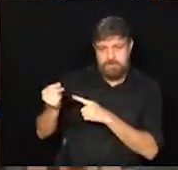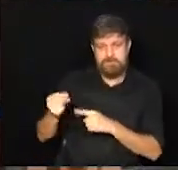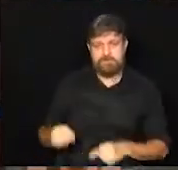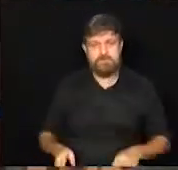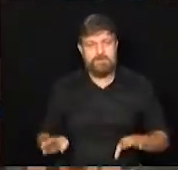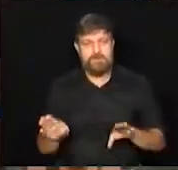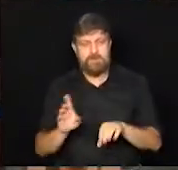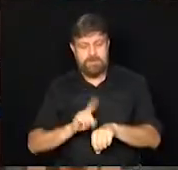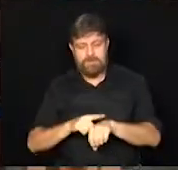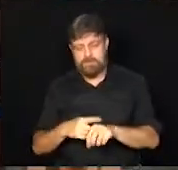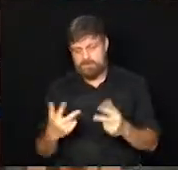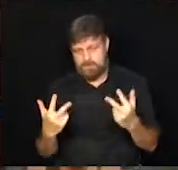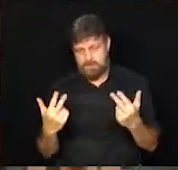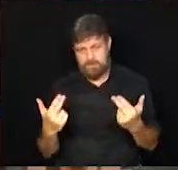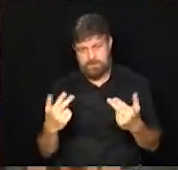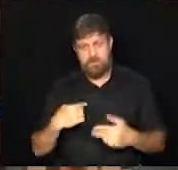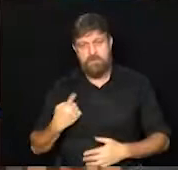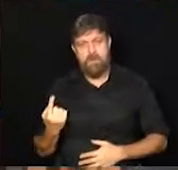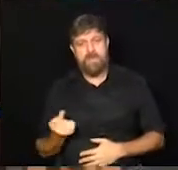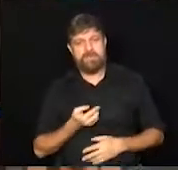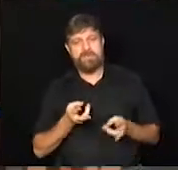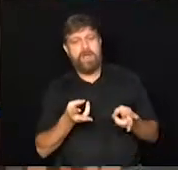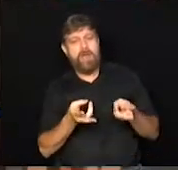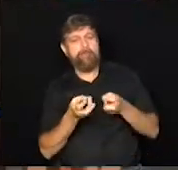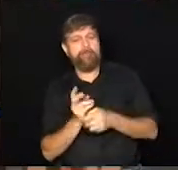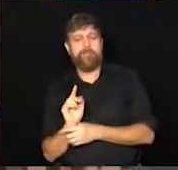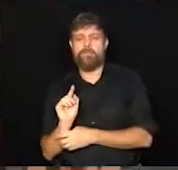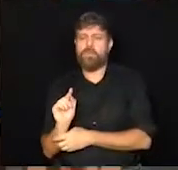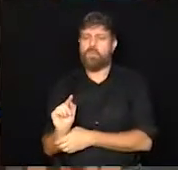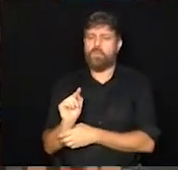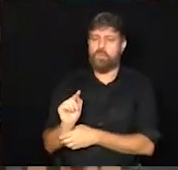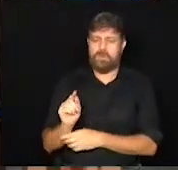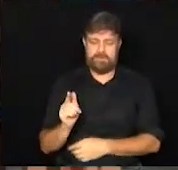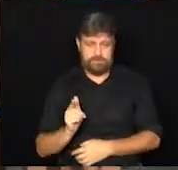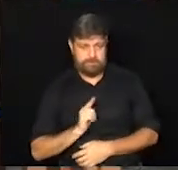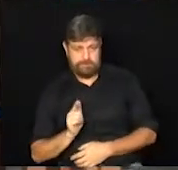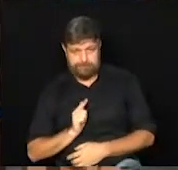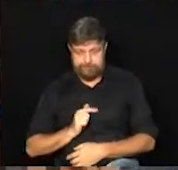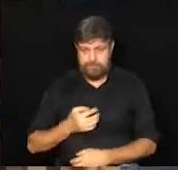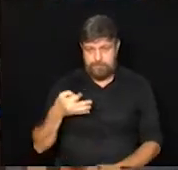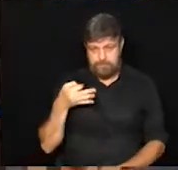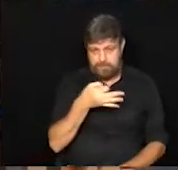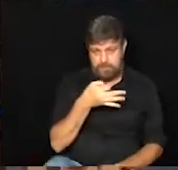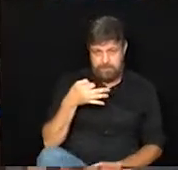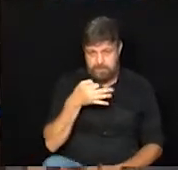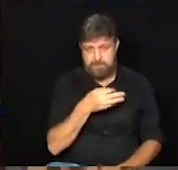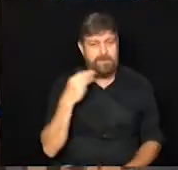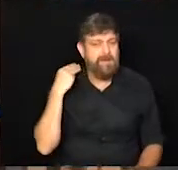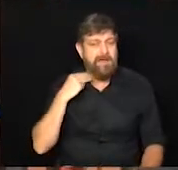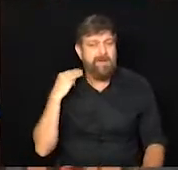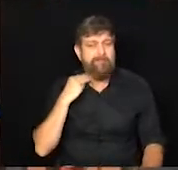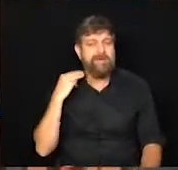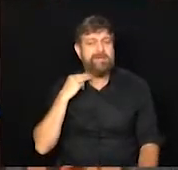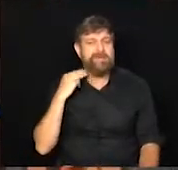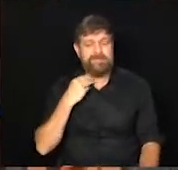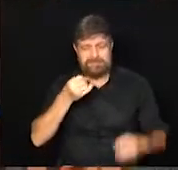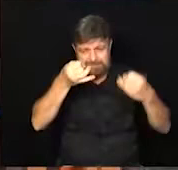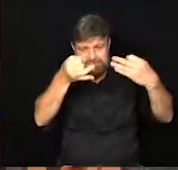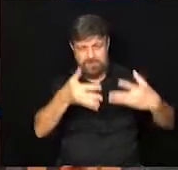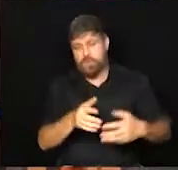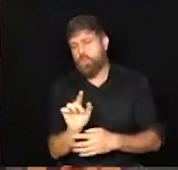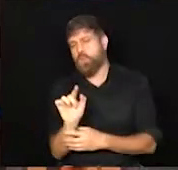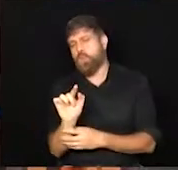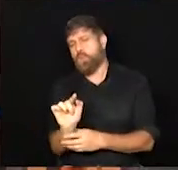mesmo tempo, a gente tem percebido, também isso muito presente na fala da presidenta dessa comissão,